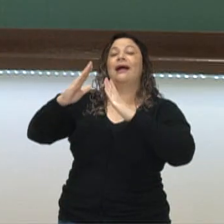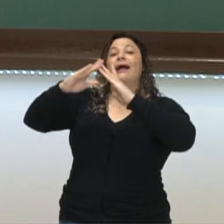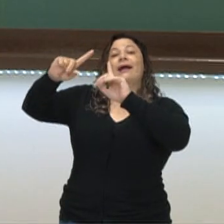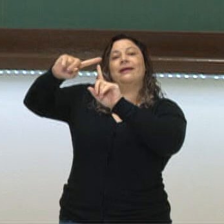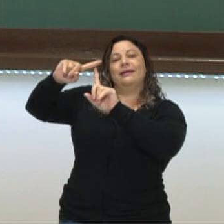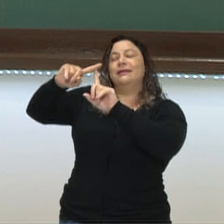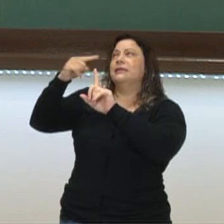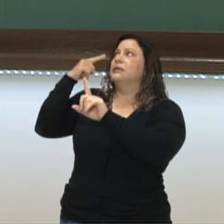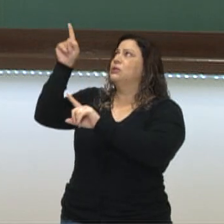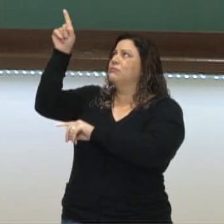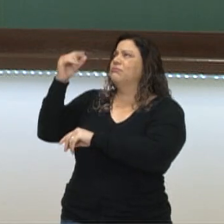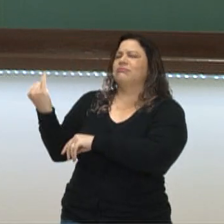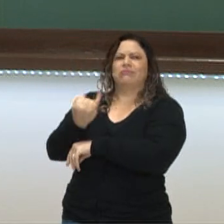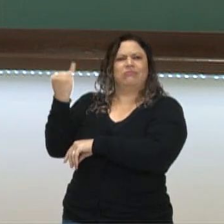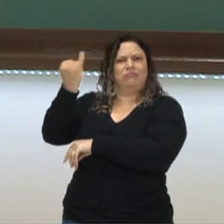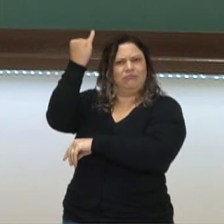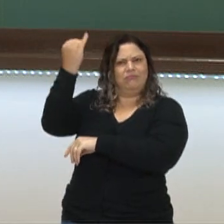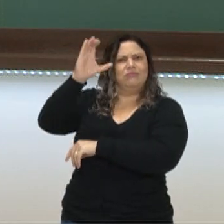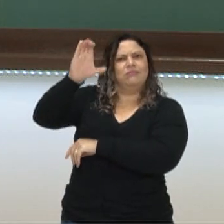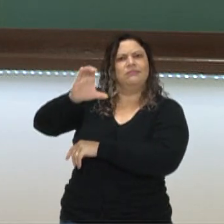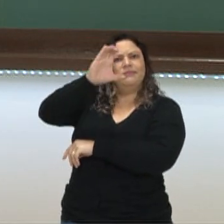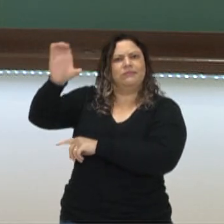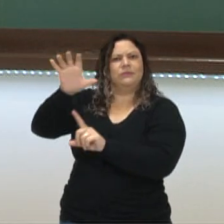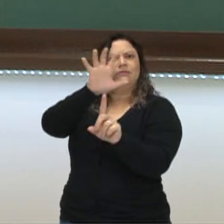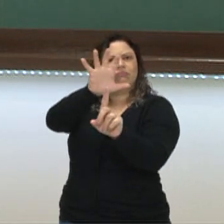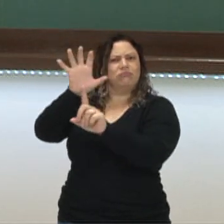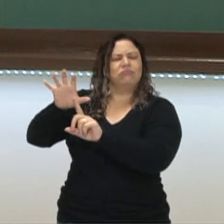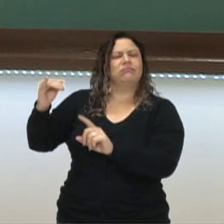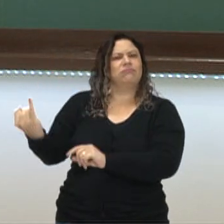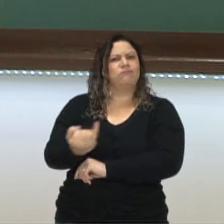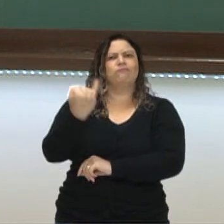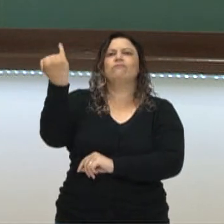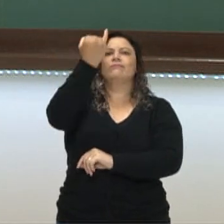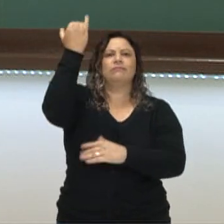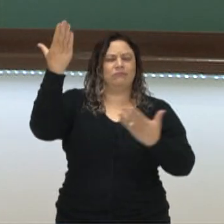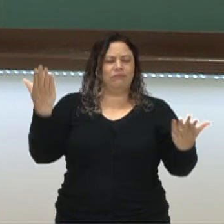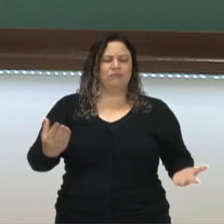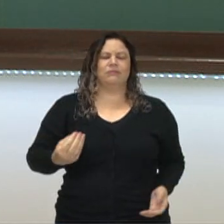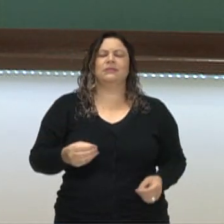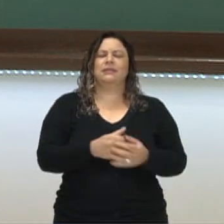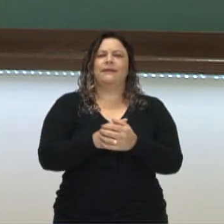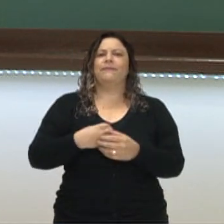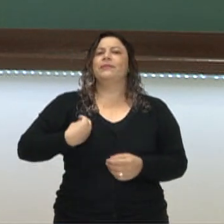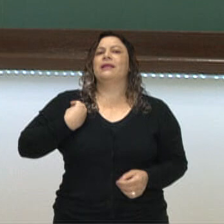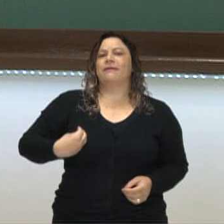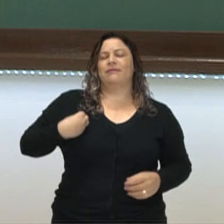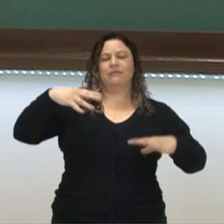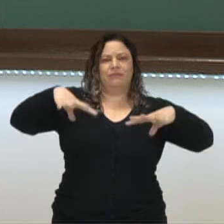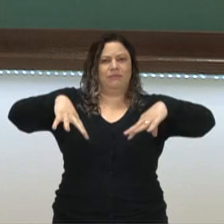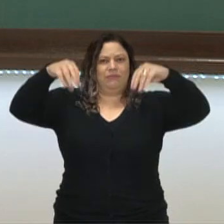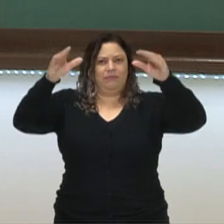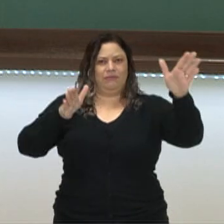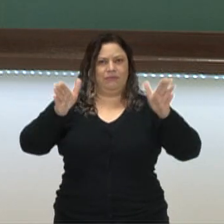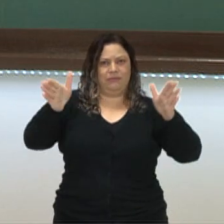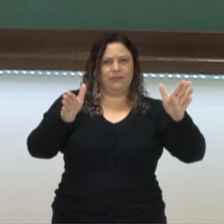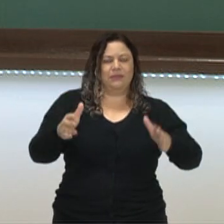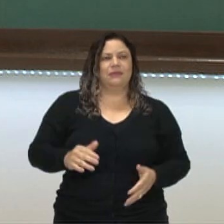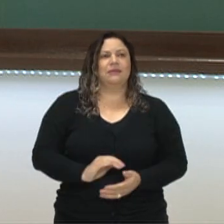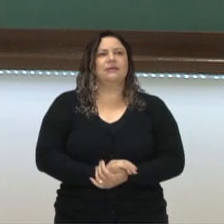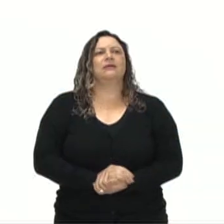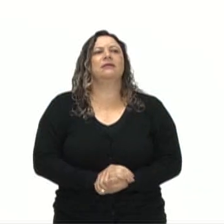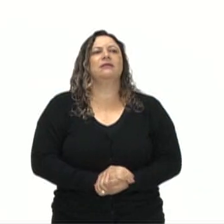que a igreja e que a religião católica tinha para a vida na Idade Média, né, para as pessoas da Idade Média.